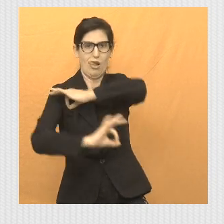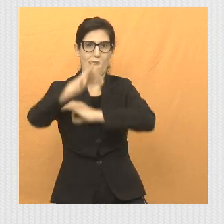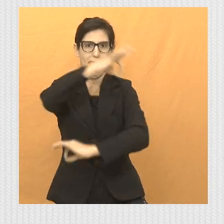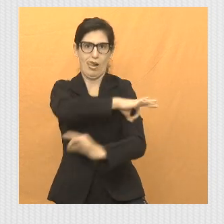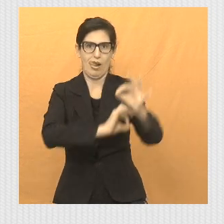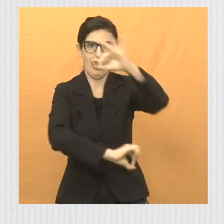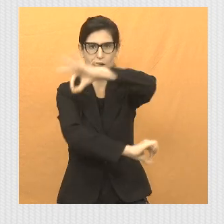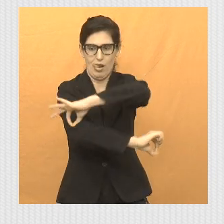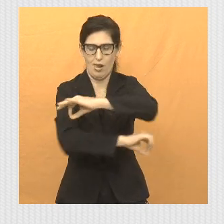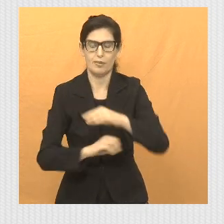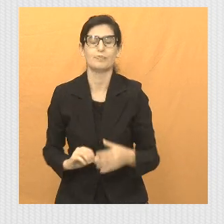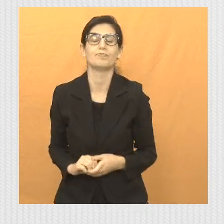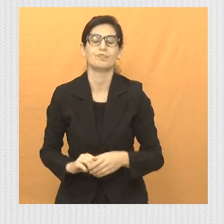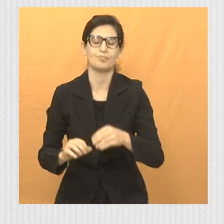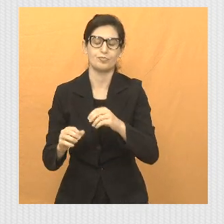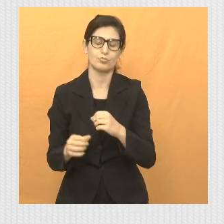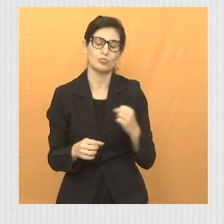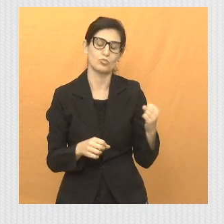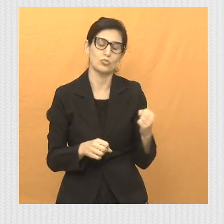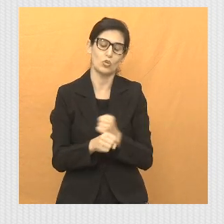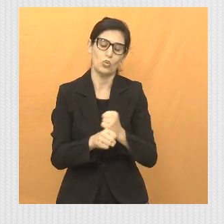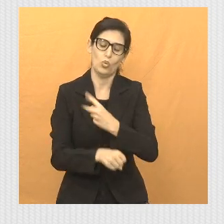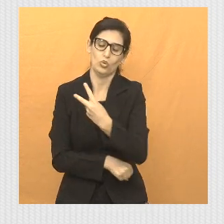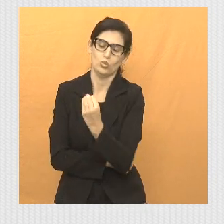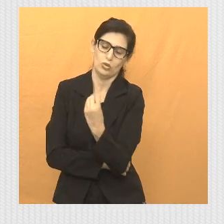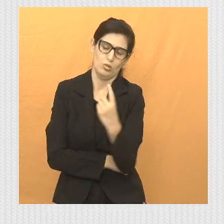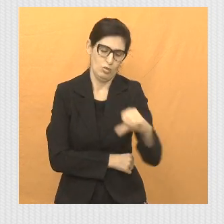primeiro quadrimestre de 2019, fechamos com